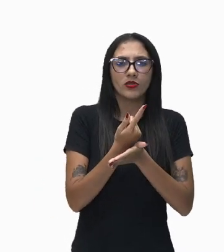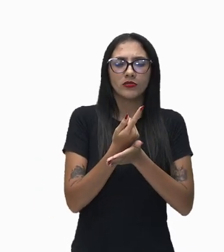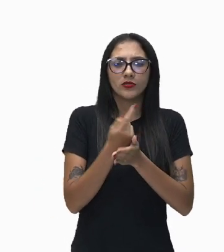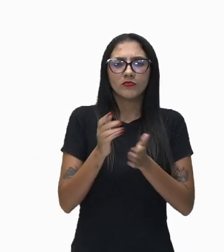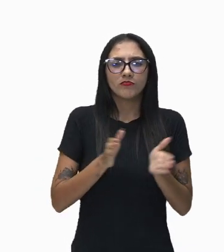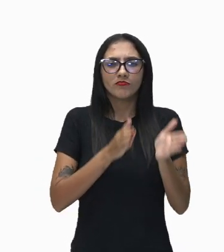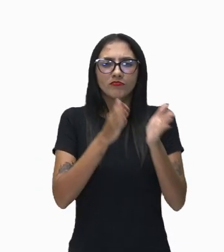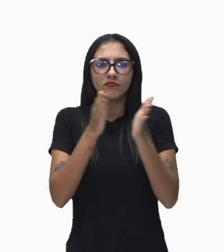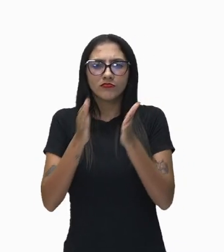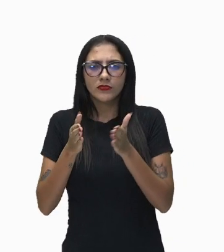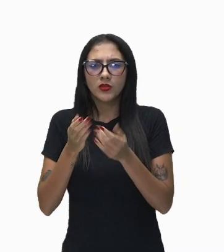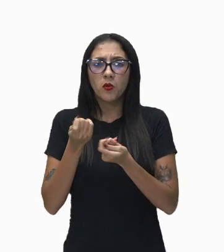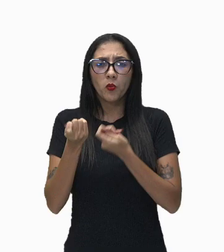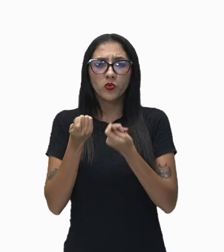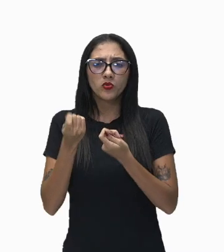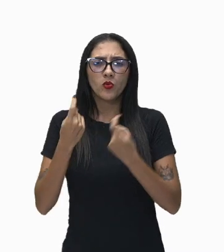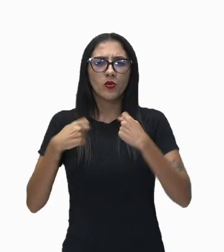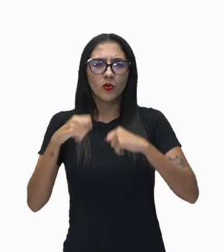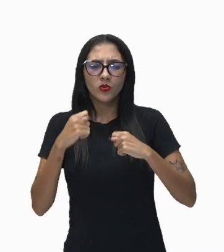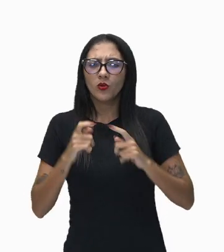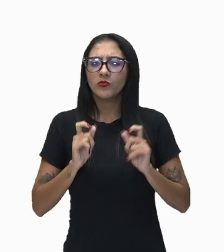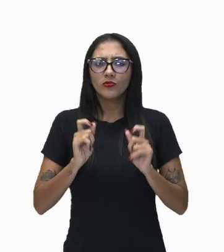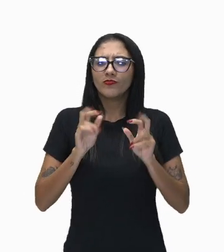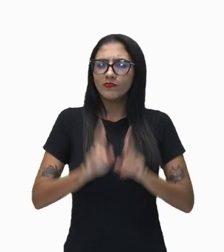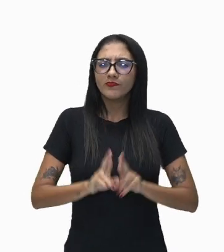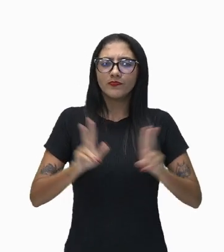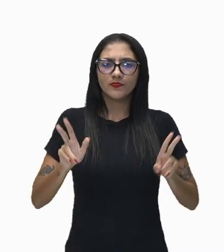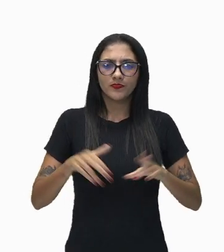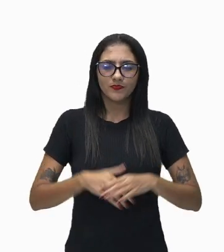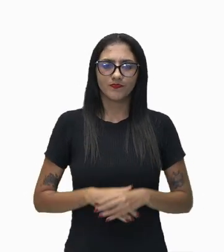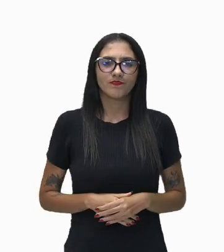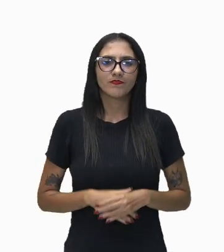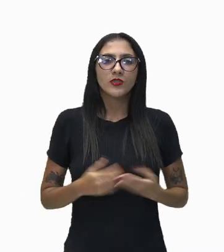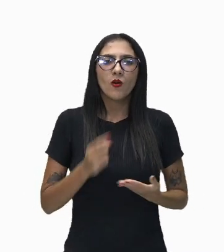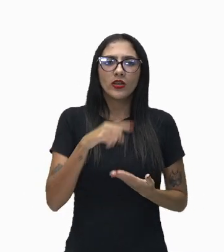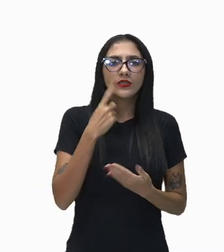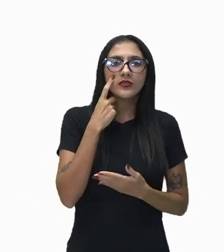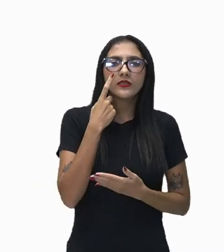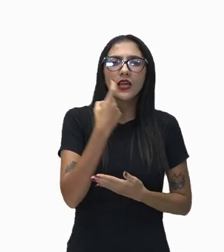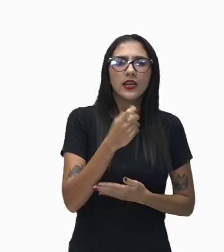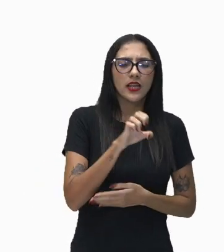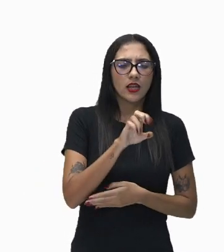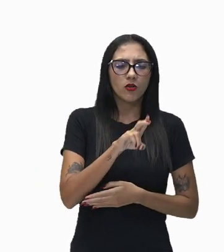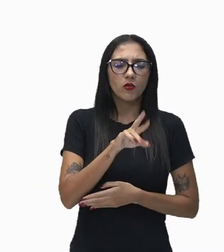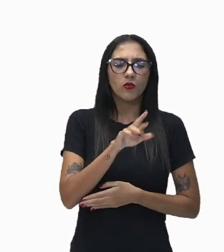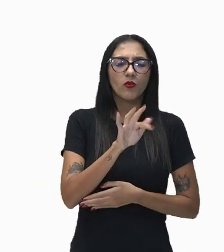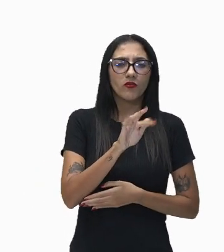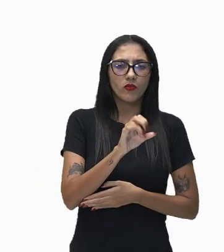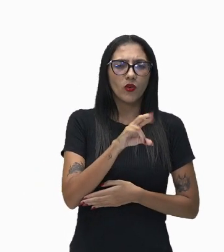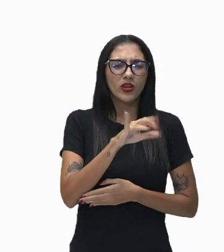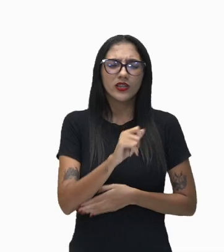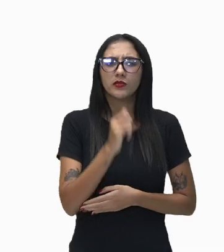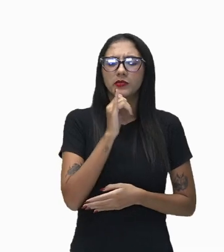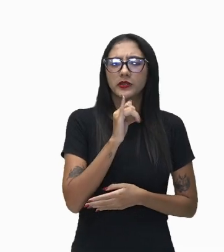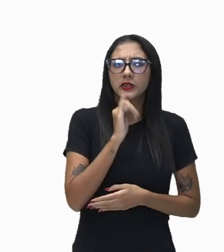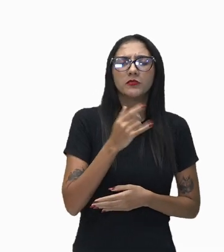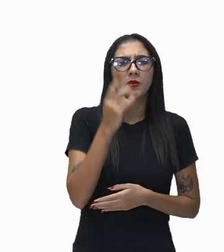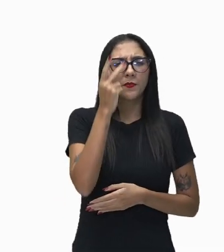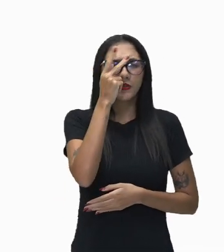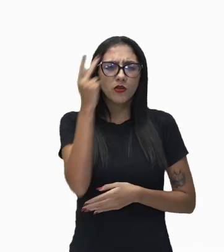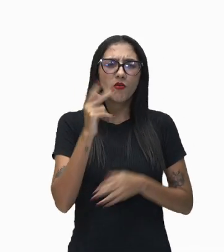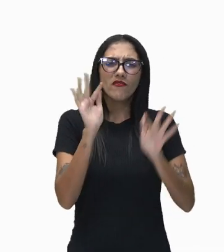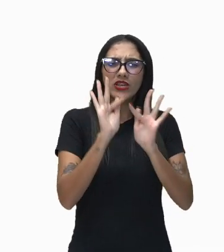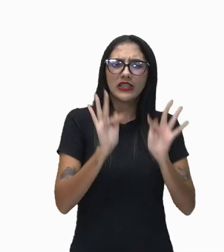especulação financeira? Explica para mim o que são essas coisas. Euforia econômica quer dizer que as pessoas estavam felizes, contentes e alegres porque